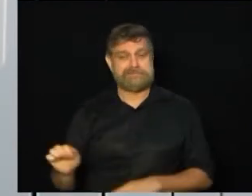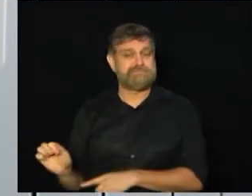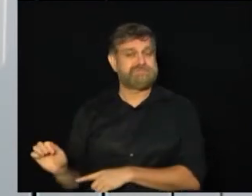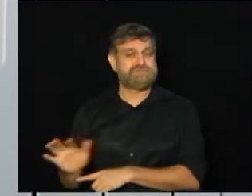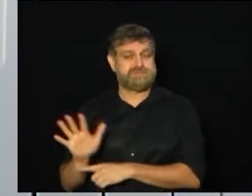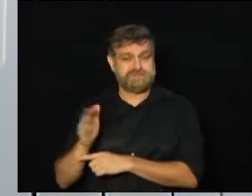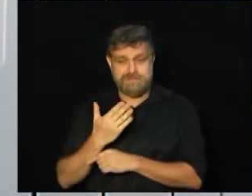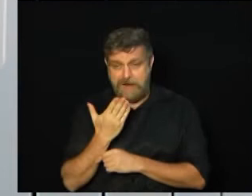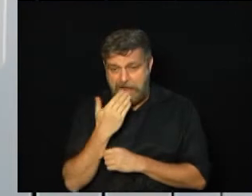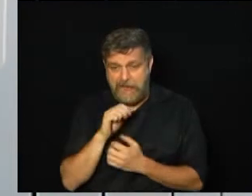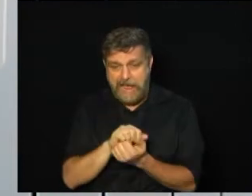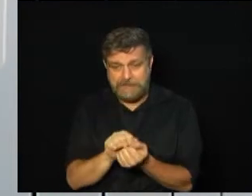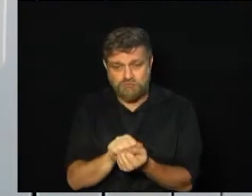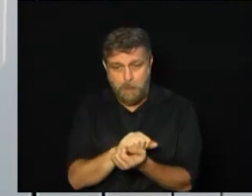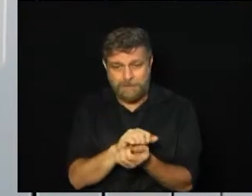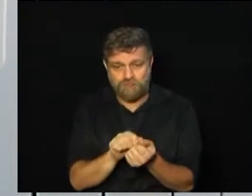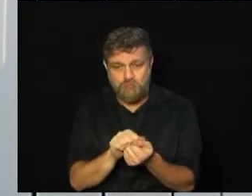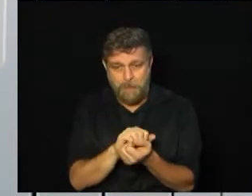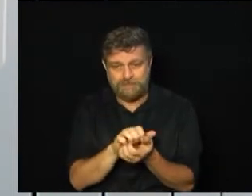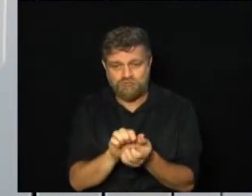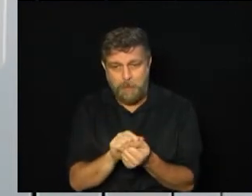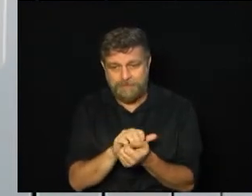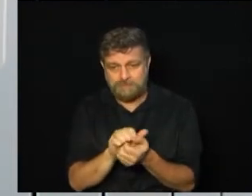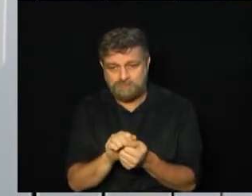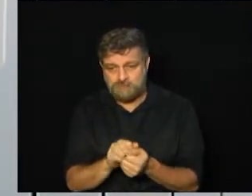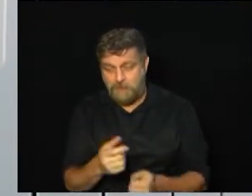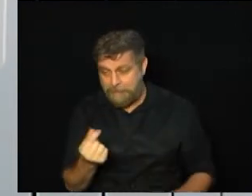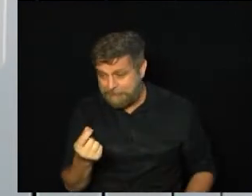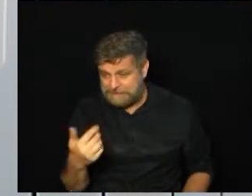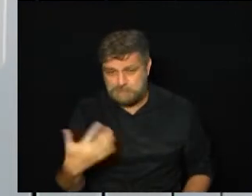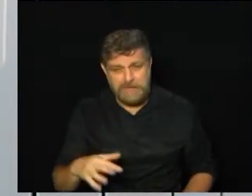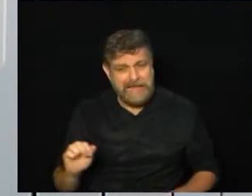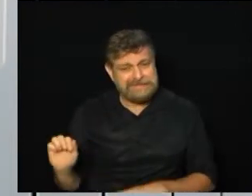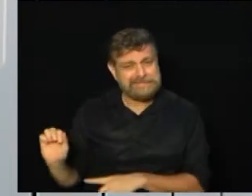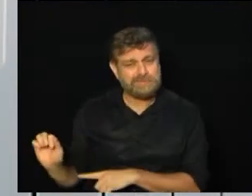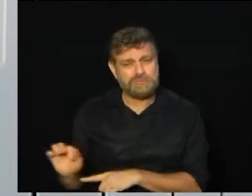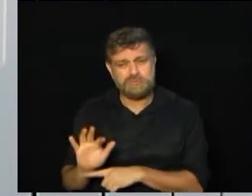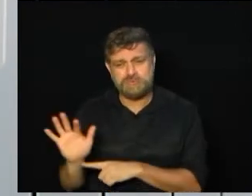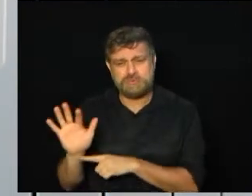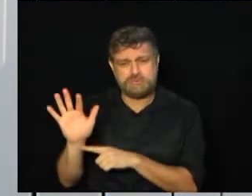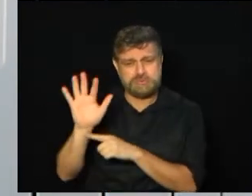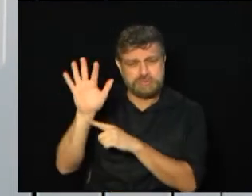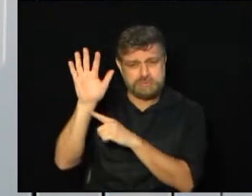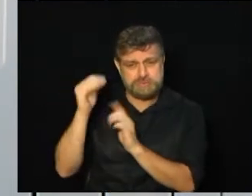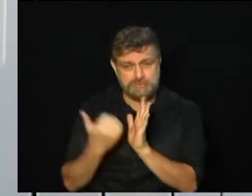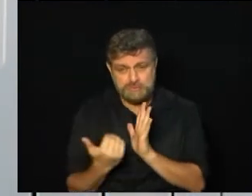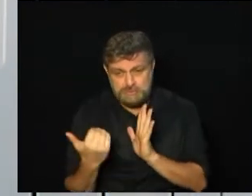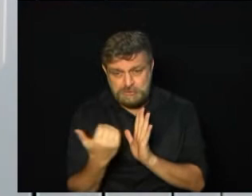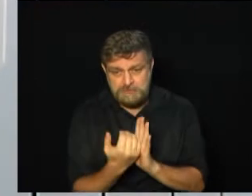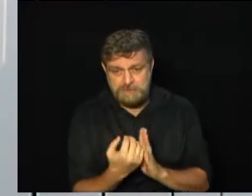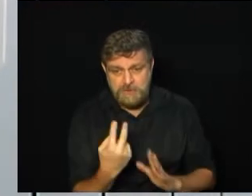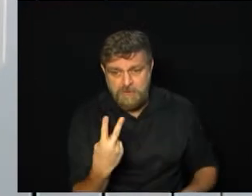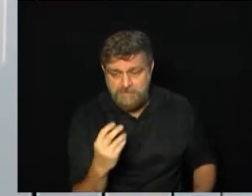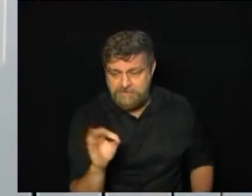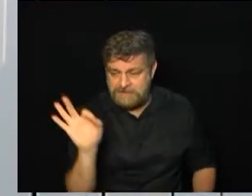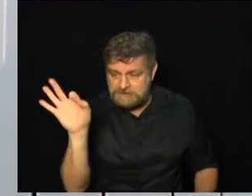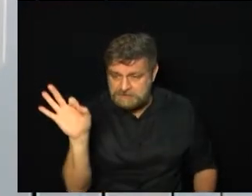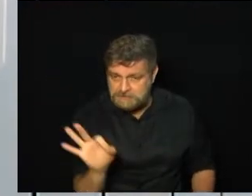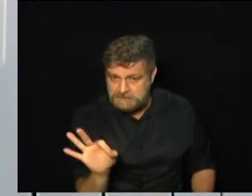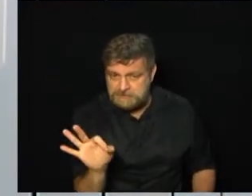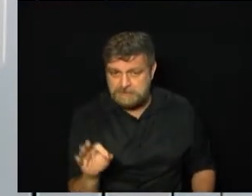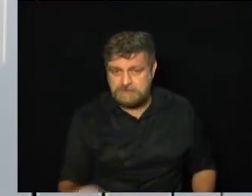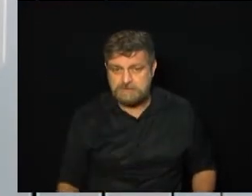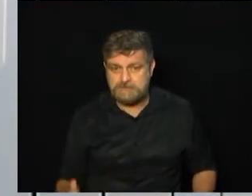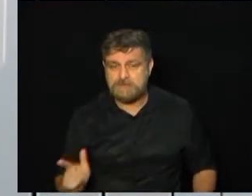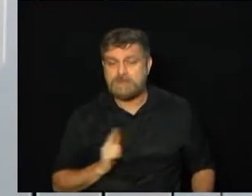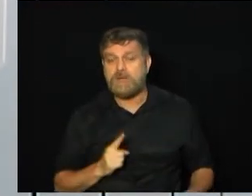caro alimentar o melhor amigo pet. Isso porque o preço da ração subiu cerca de 20%.